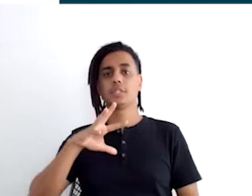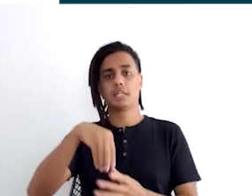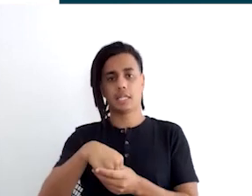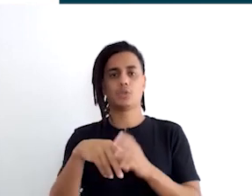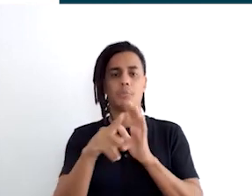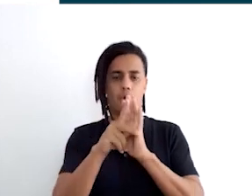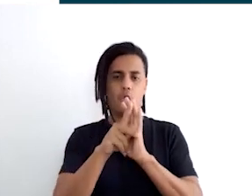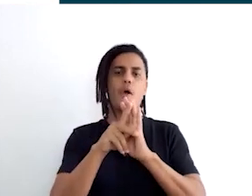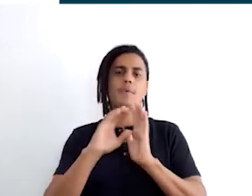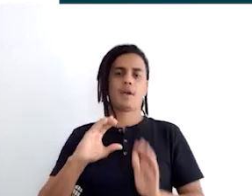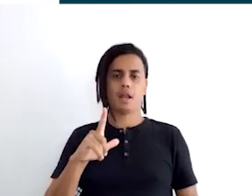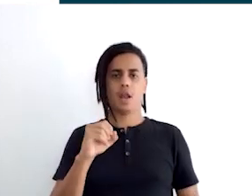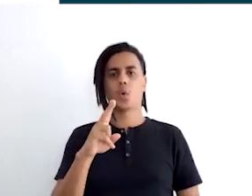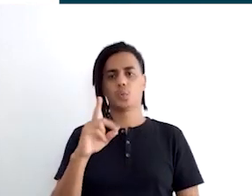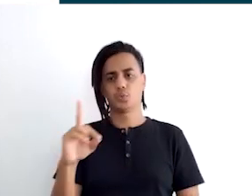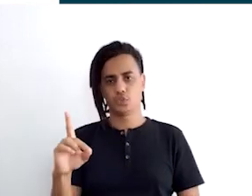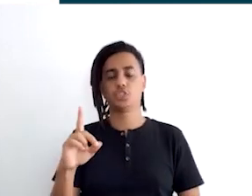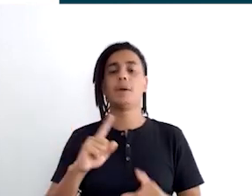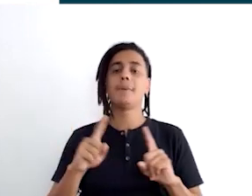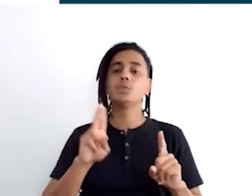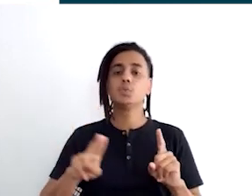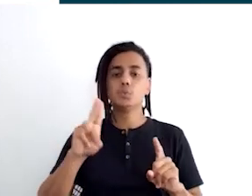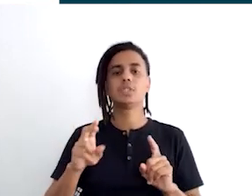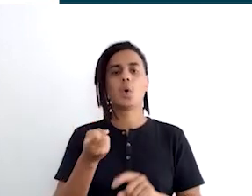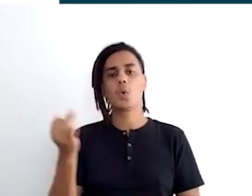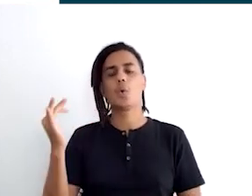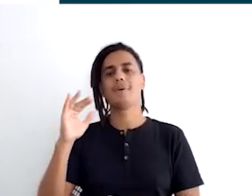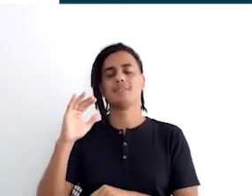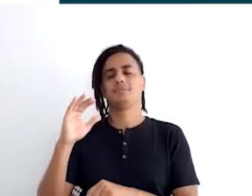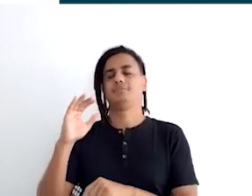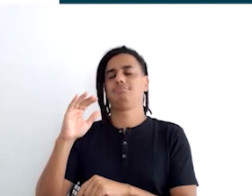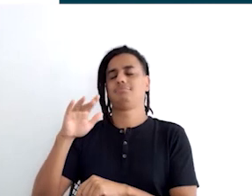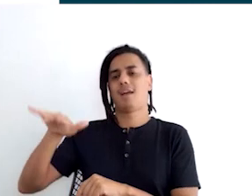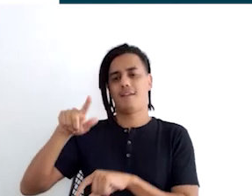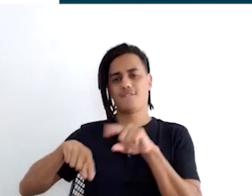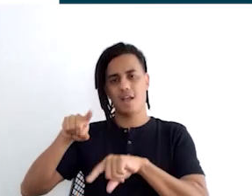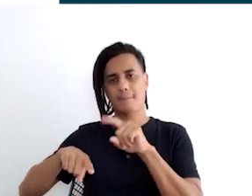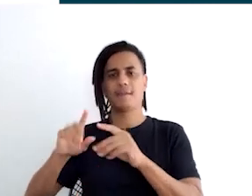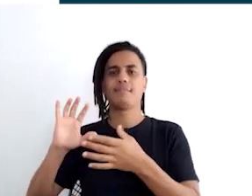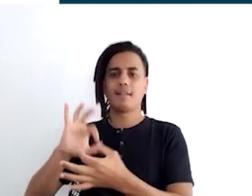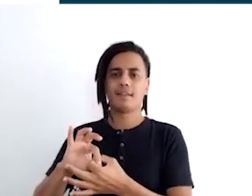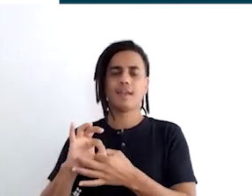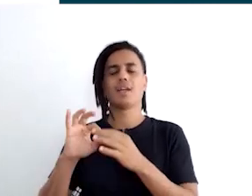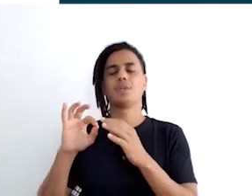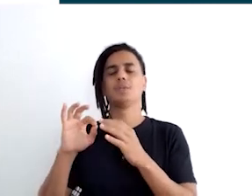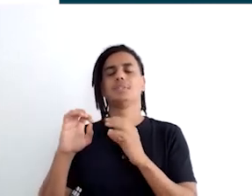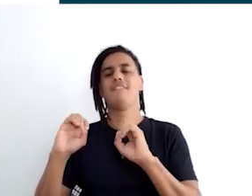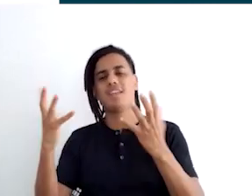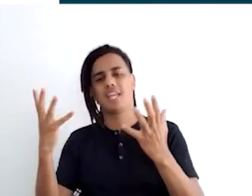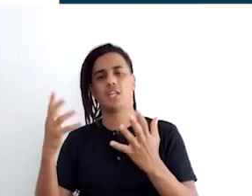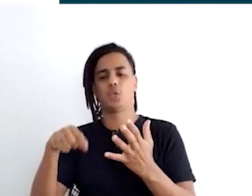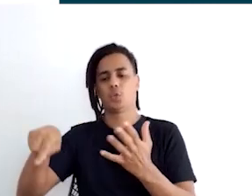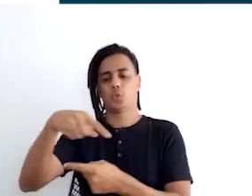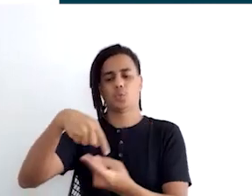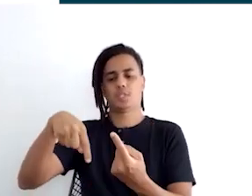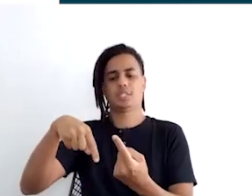mas também usamos algumas ferramentas de CIEM, né, que são ferramentas que gerenciam a parte de eventos e segurança dentro do nosso